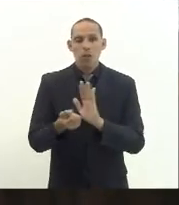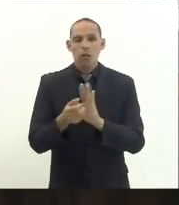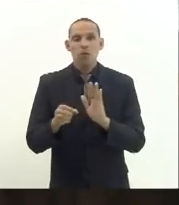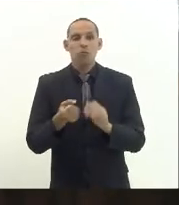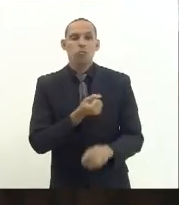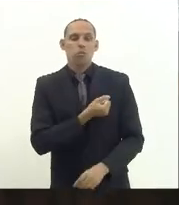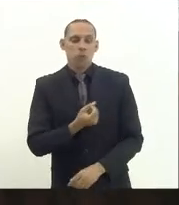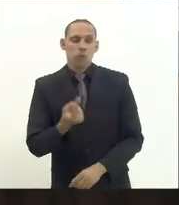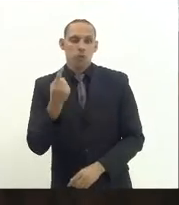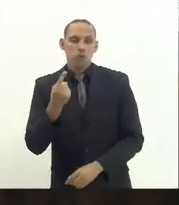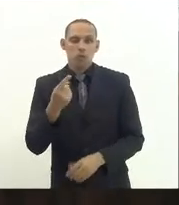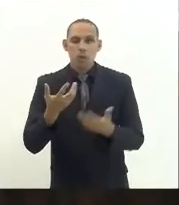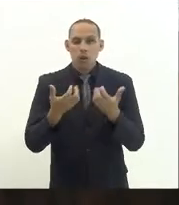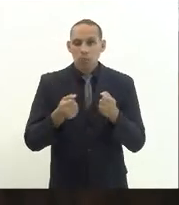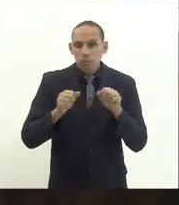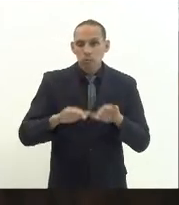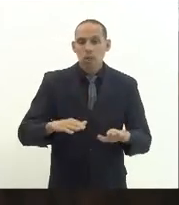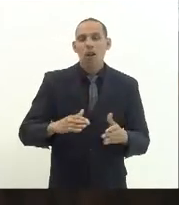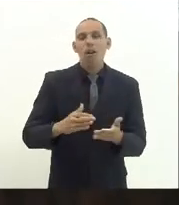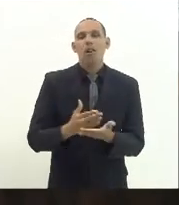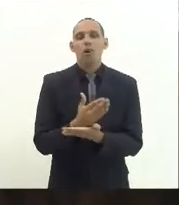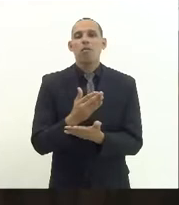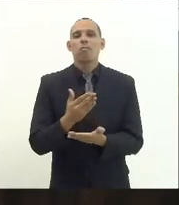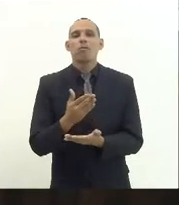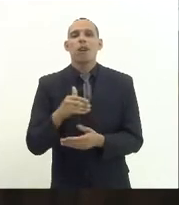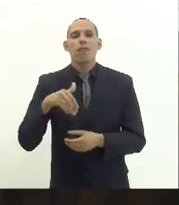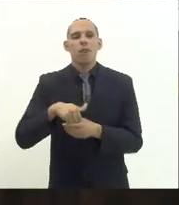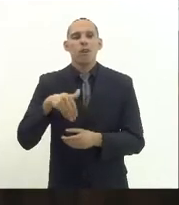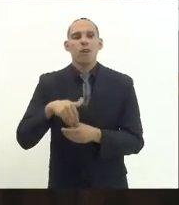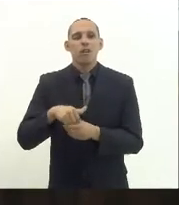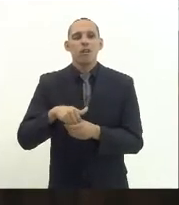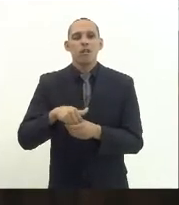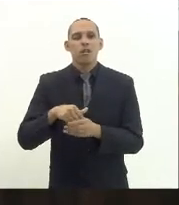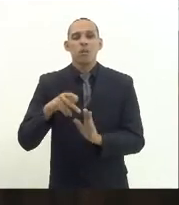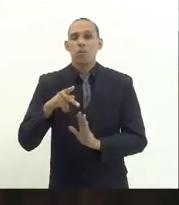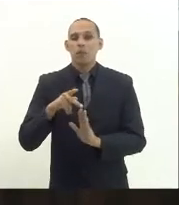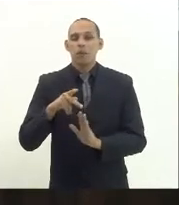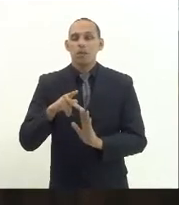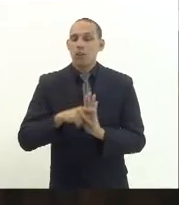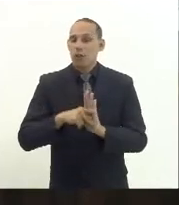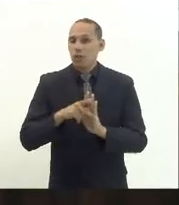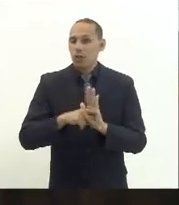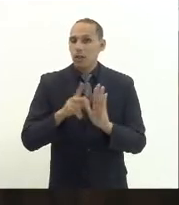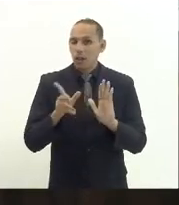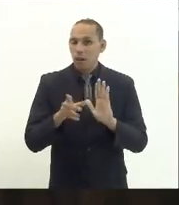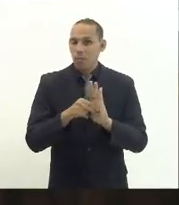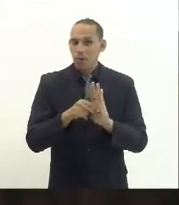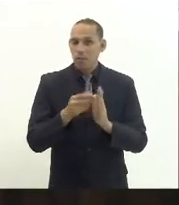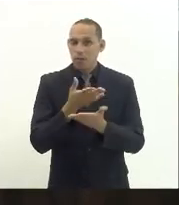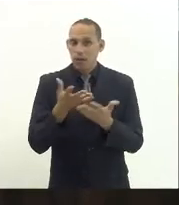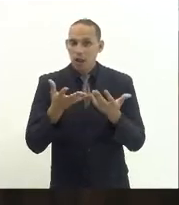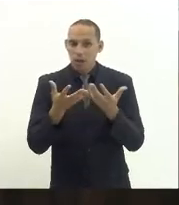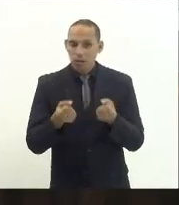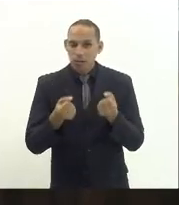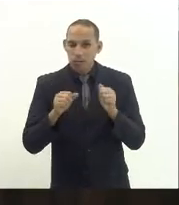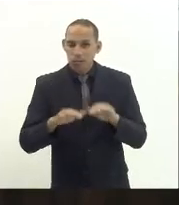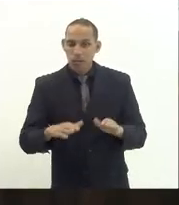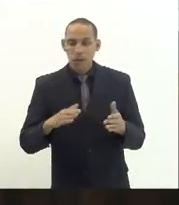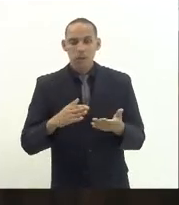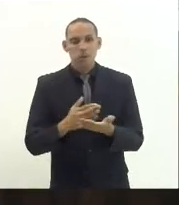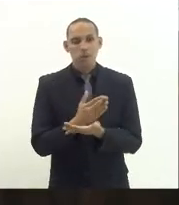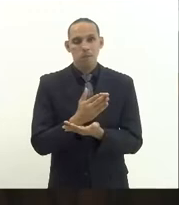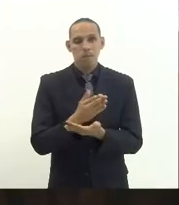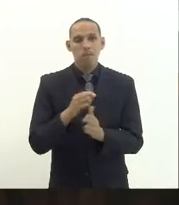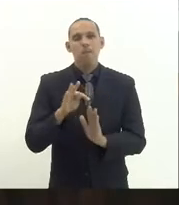aparecendo estão aprovado vai em votação projeto original a perdão projeto acimentado seus que aprovam permaneçam Como estão